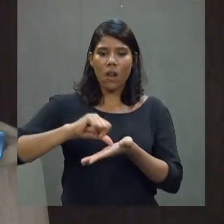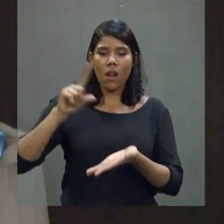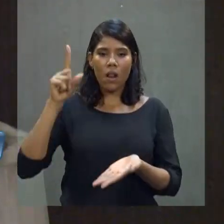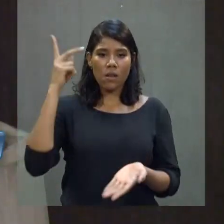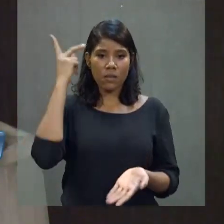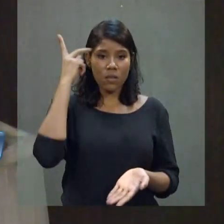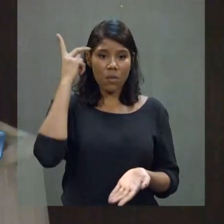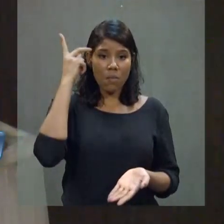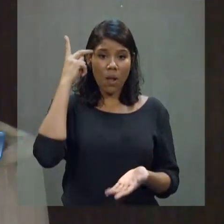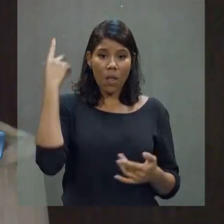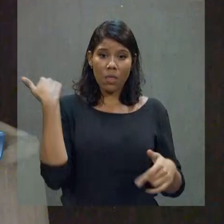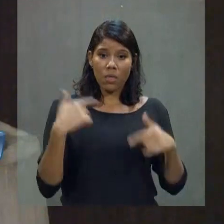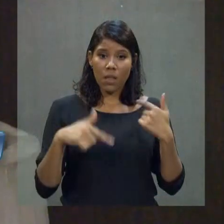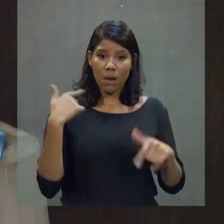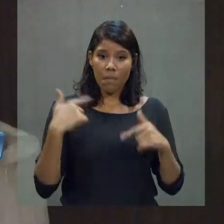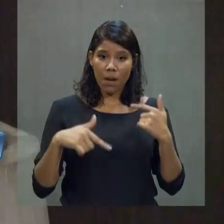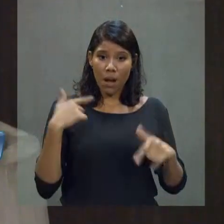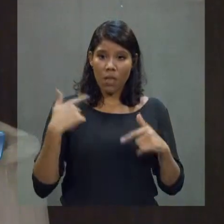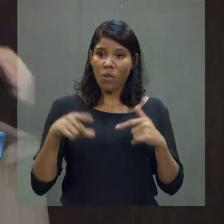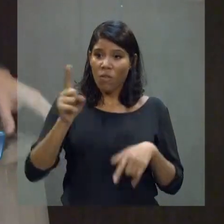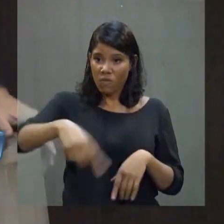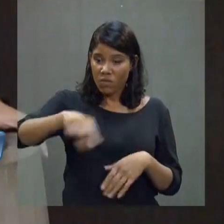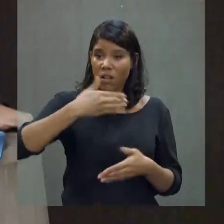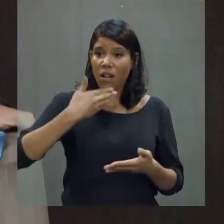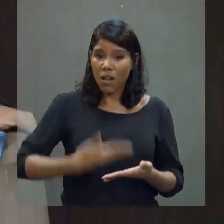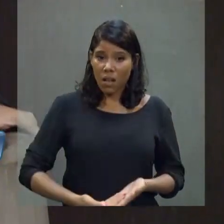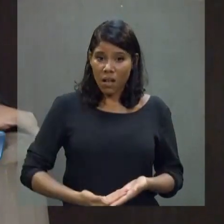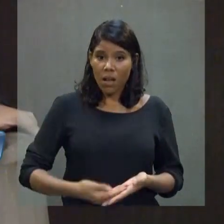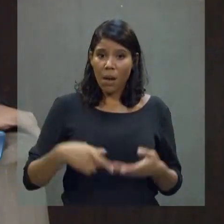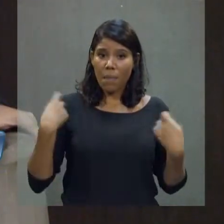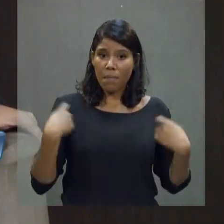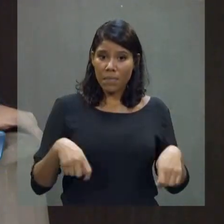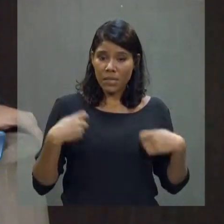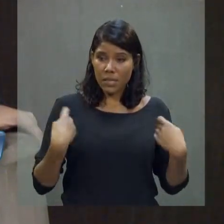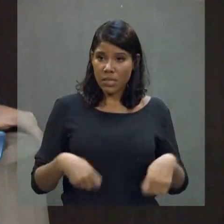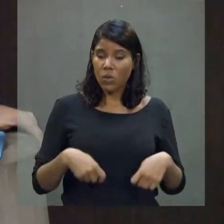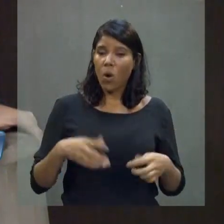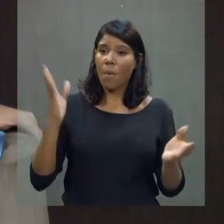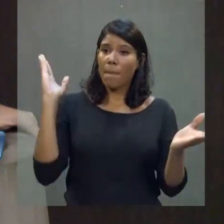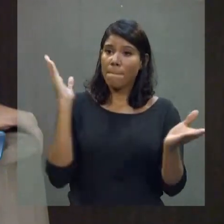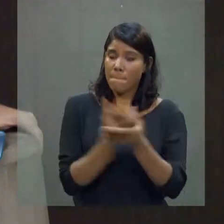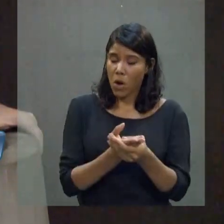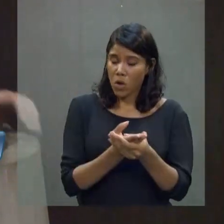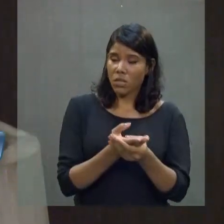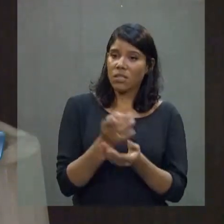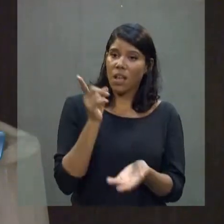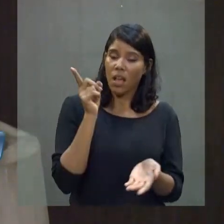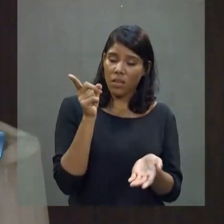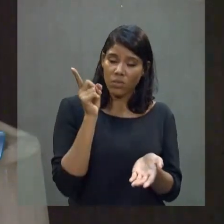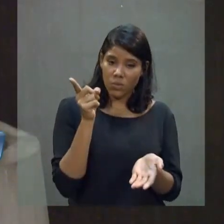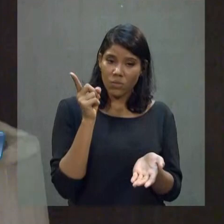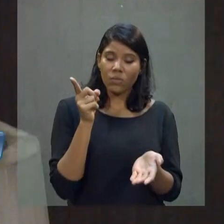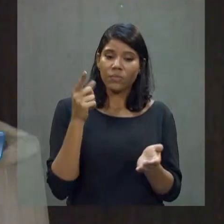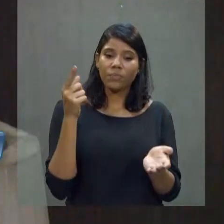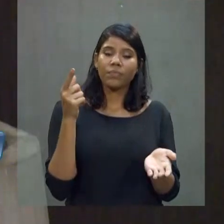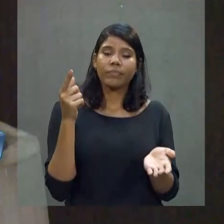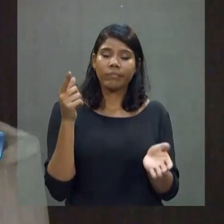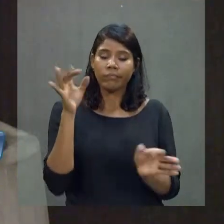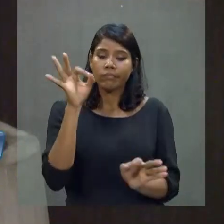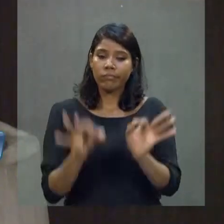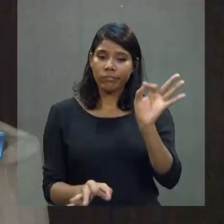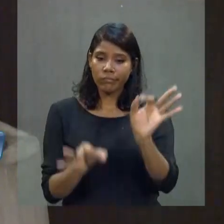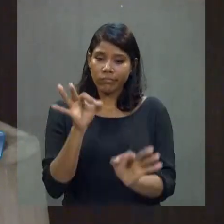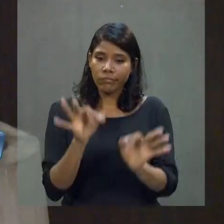Paulo, que os trabalhadores tiveram que, pasmem, entrar com habeas corpus, numa unidade em São Paulo, tiveram que entrar